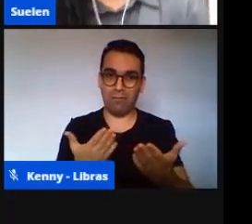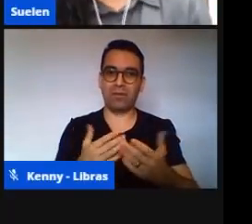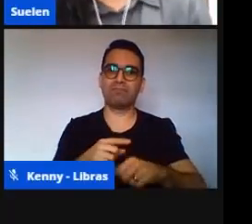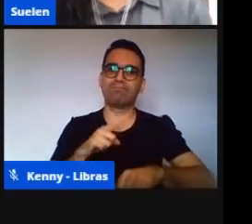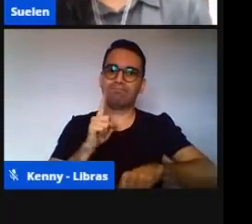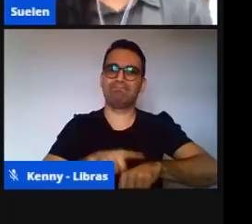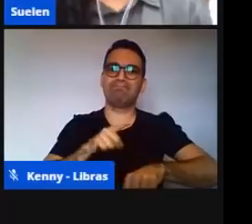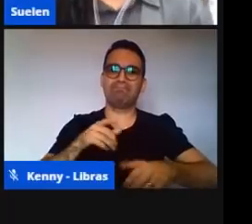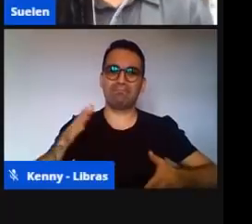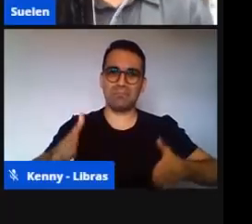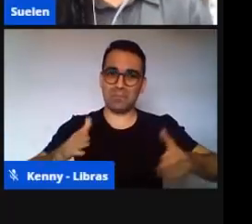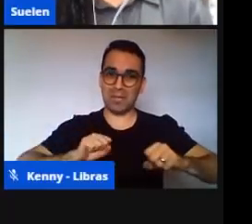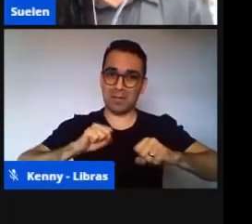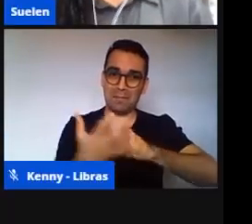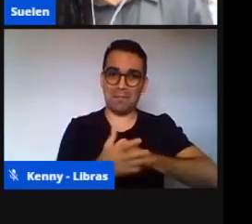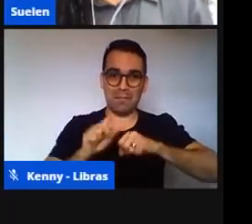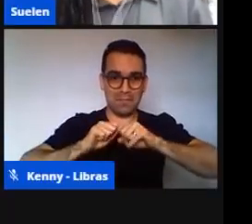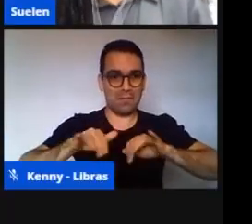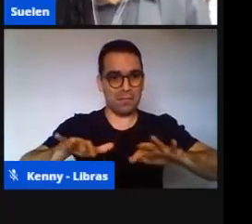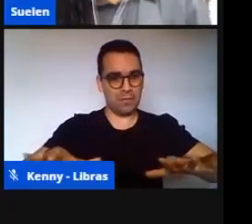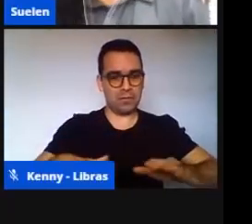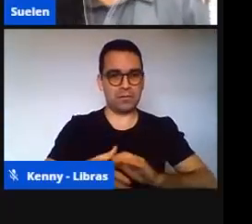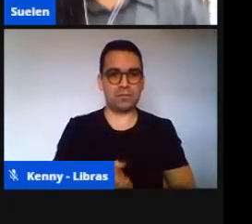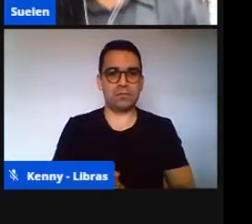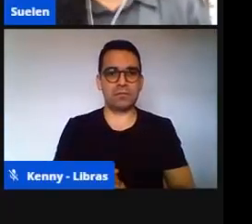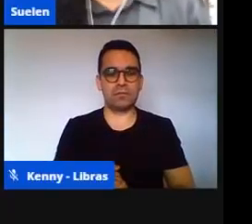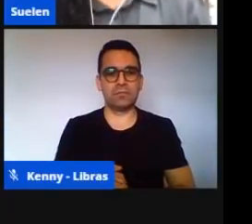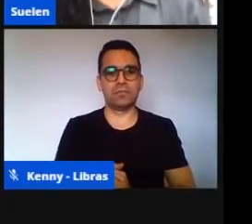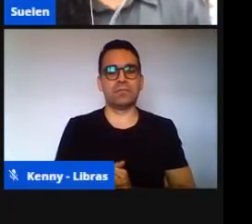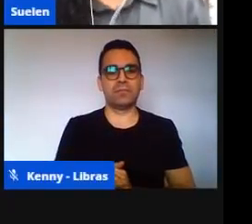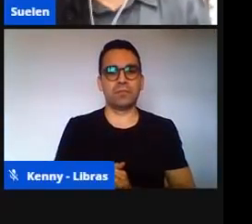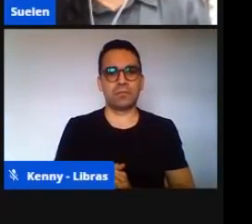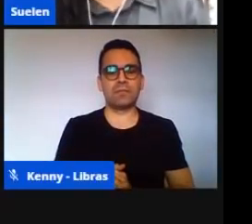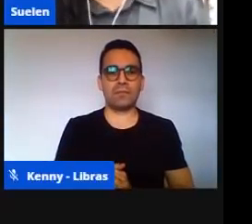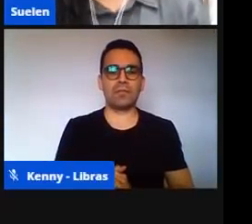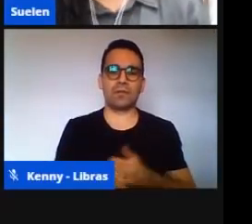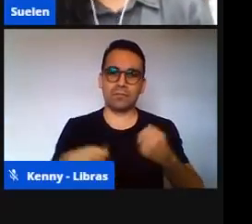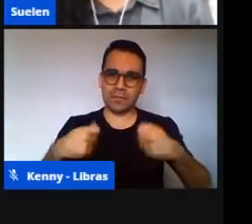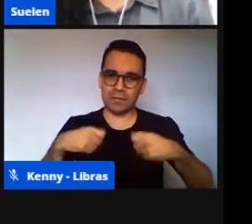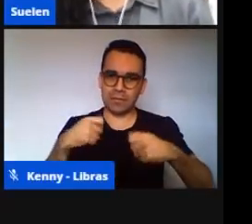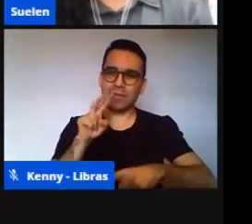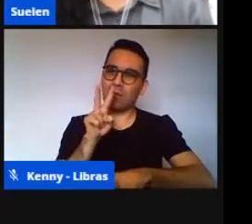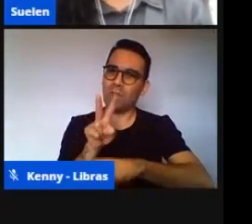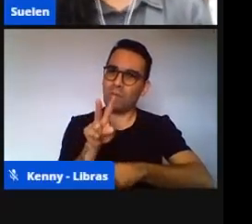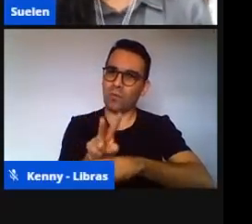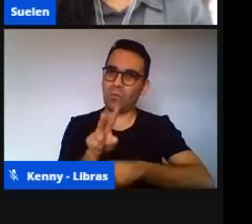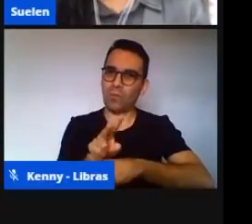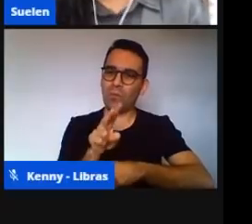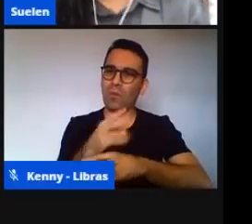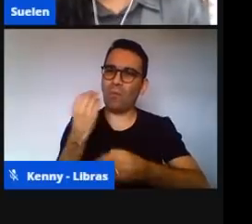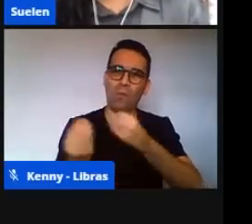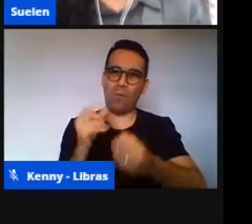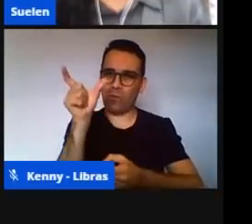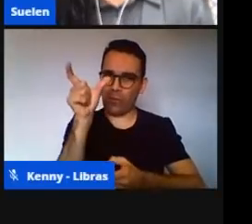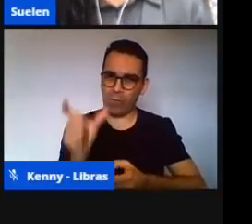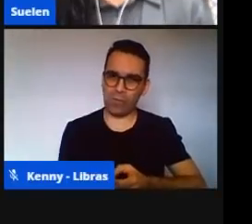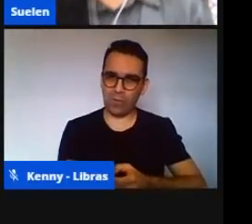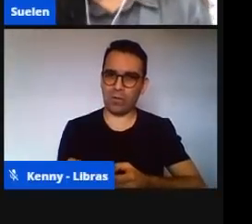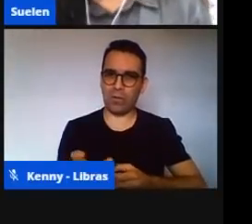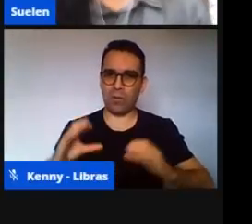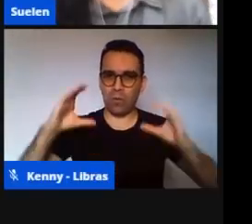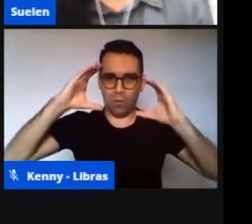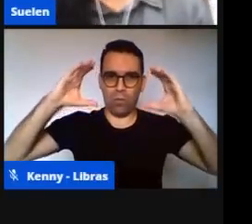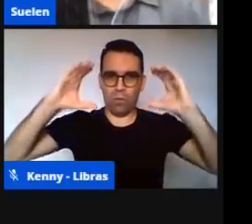de pandemia. Então, todos os cuidados envolvendo a prática de vocês, a conduta de vocês,